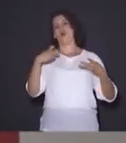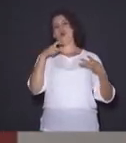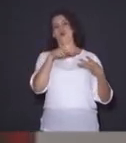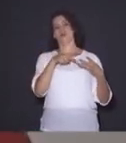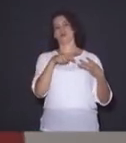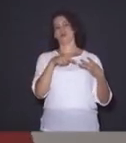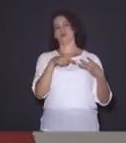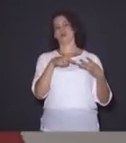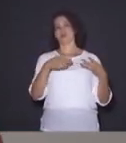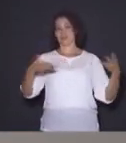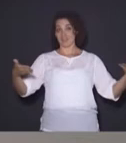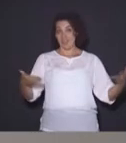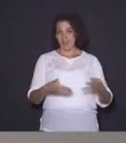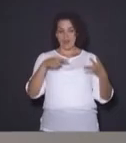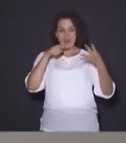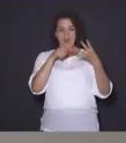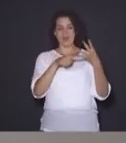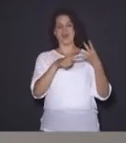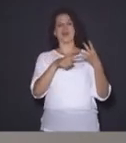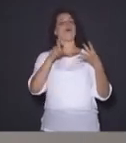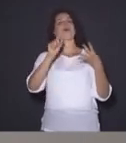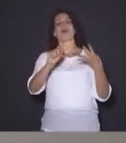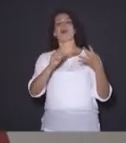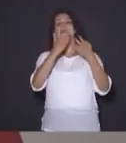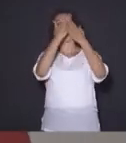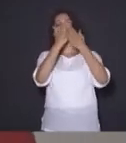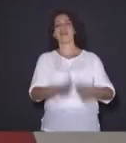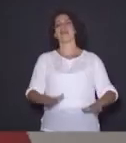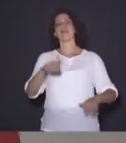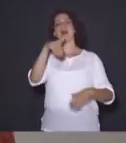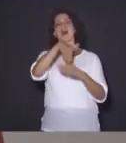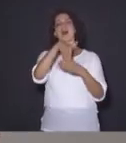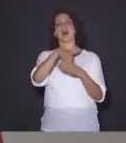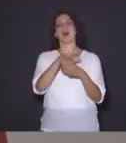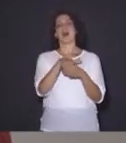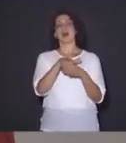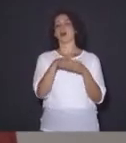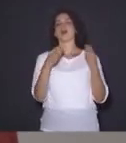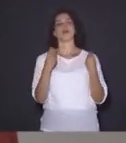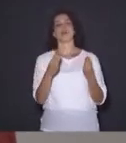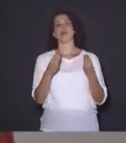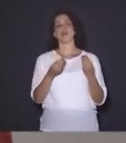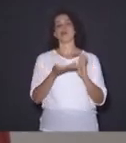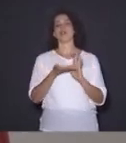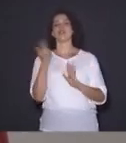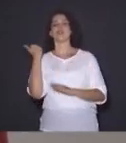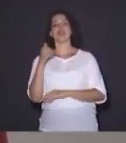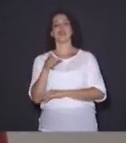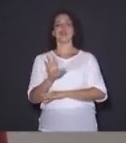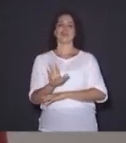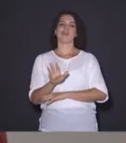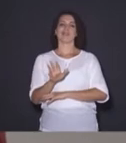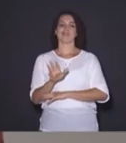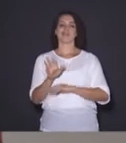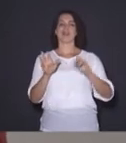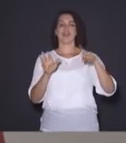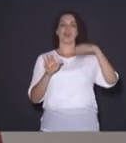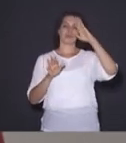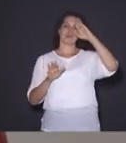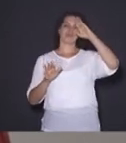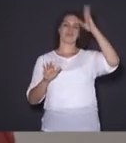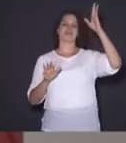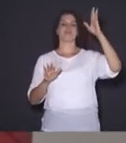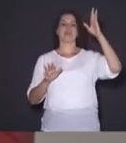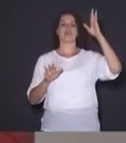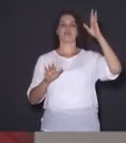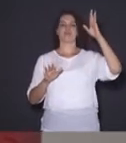é fraudar as eleições como fraudar as eleições tira no lula que é o principal concorrente das